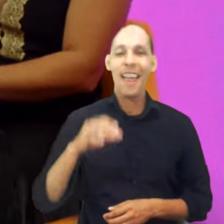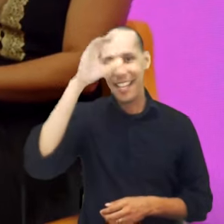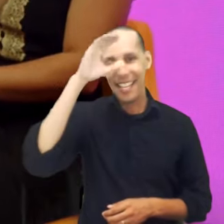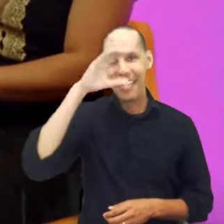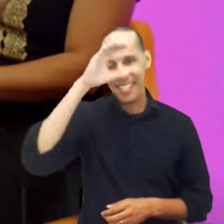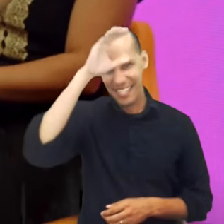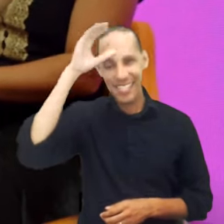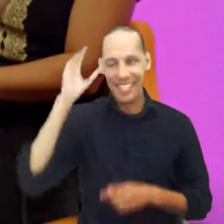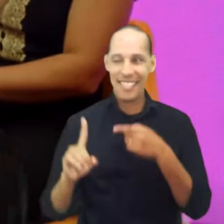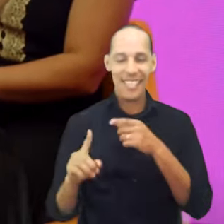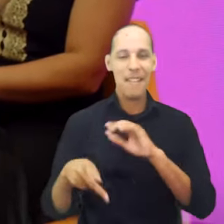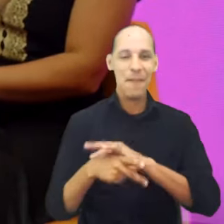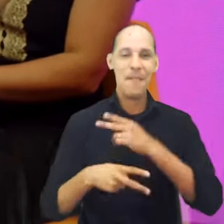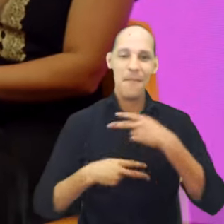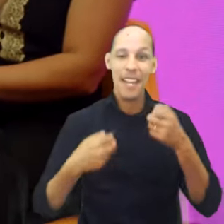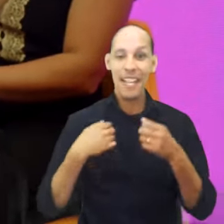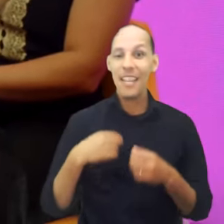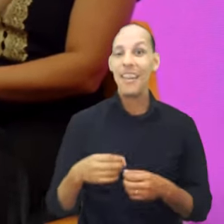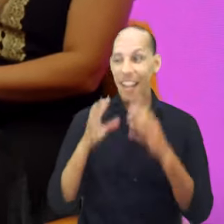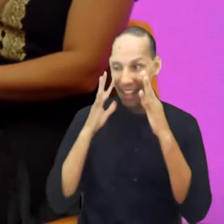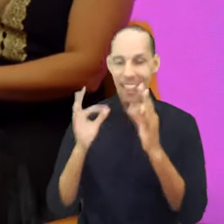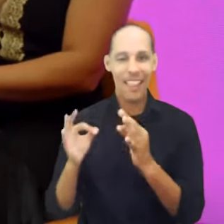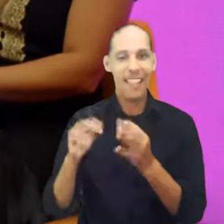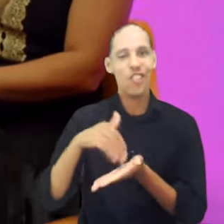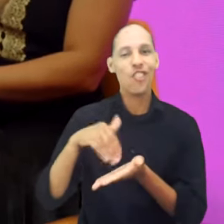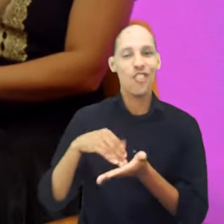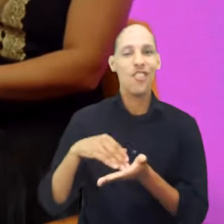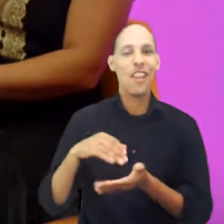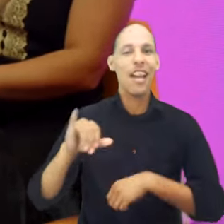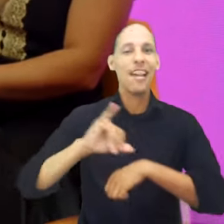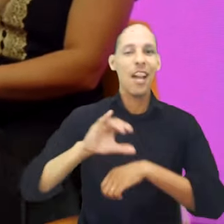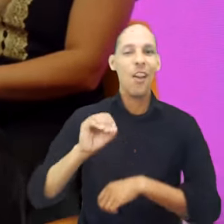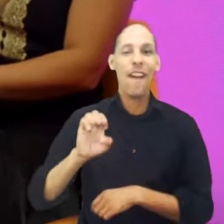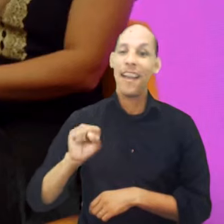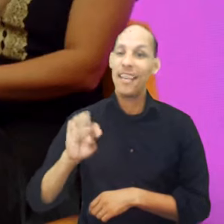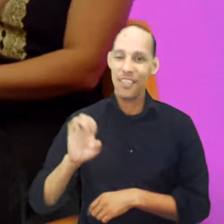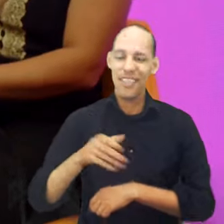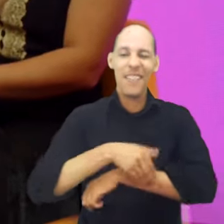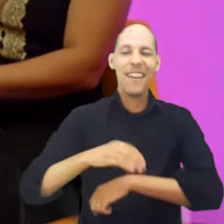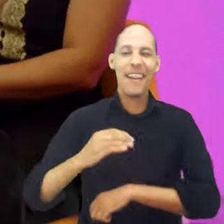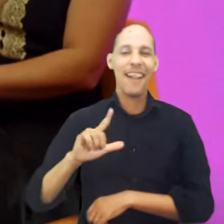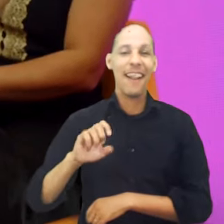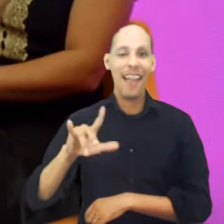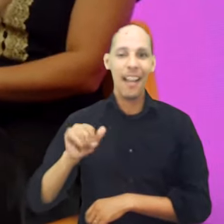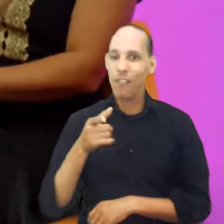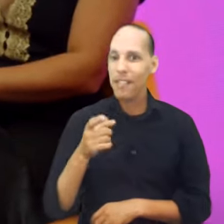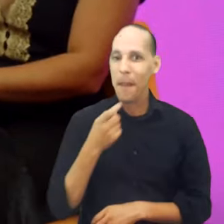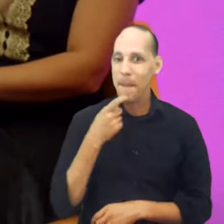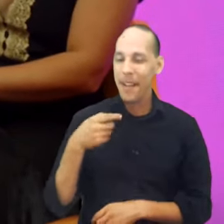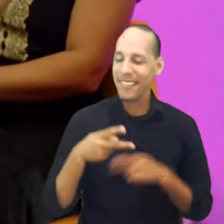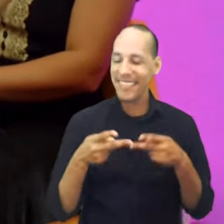anos. Eu comecei a atendê-la no escritório da Capital Oeste, né? Ali na Rua Clélia, quem estiver lá perto, ó, visita o